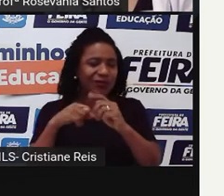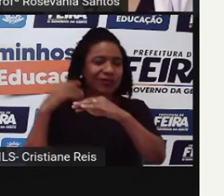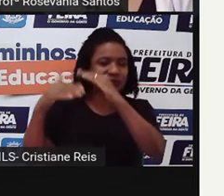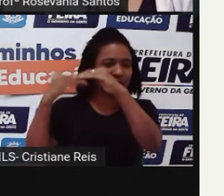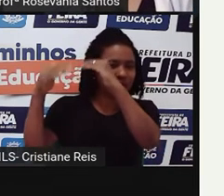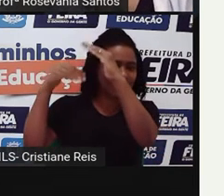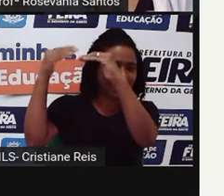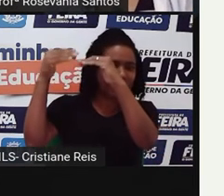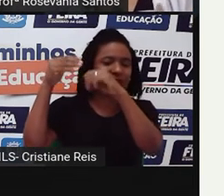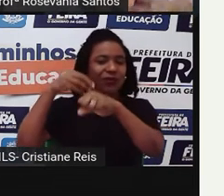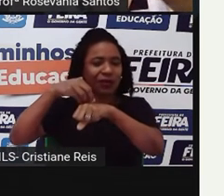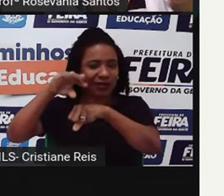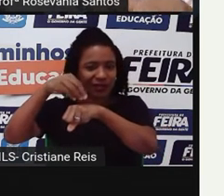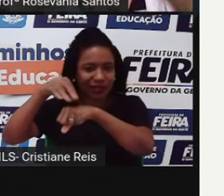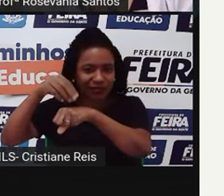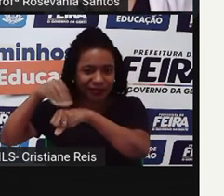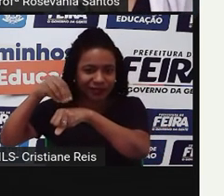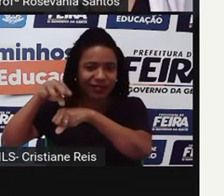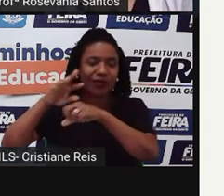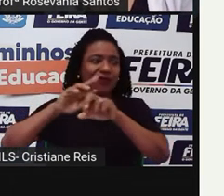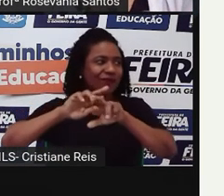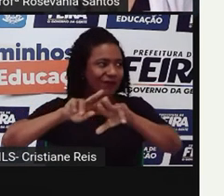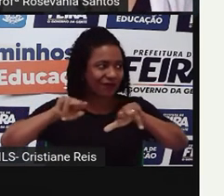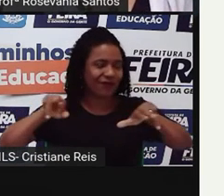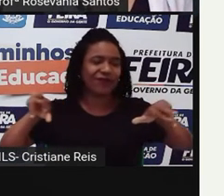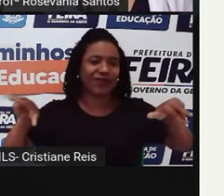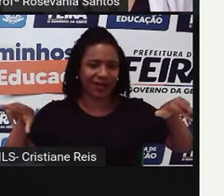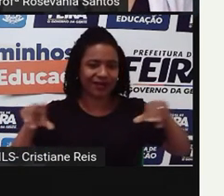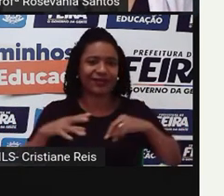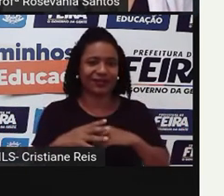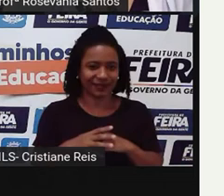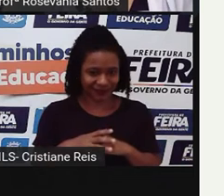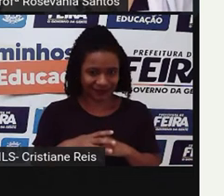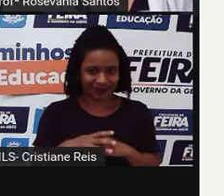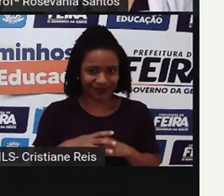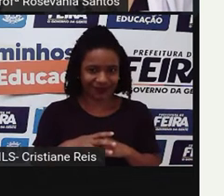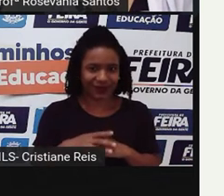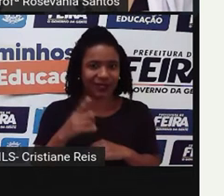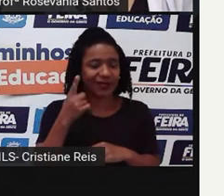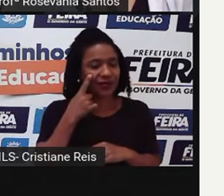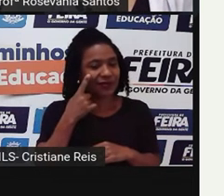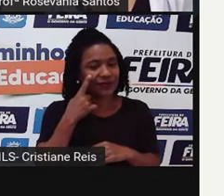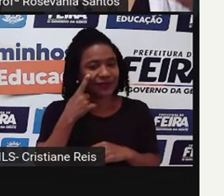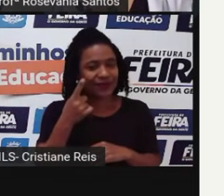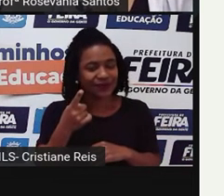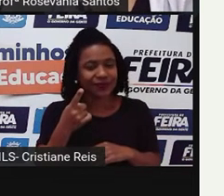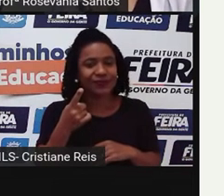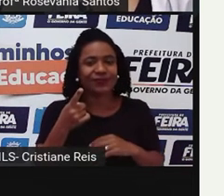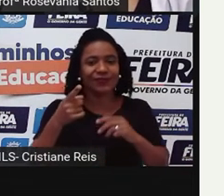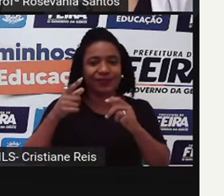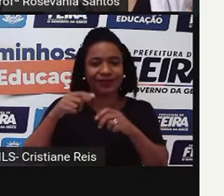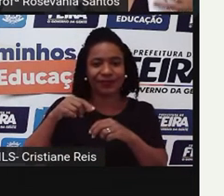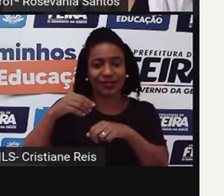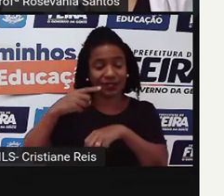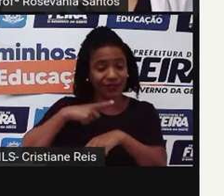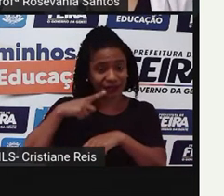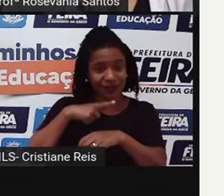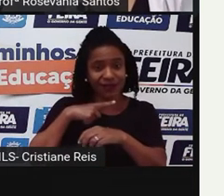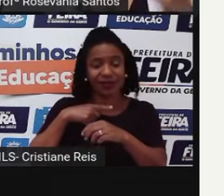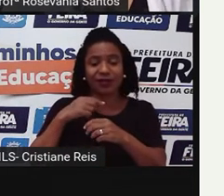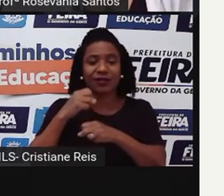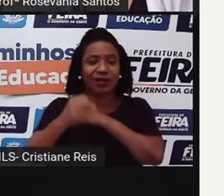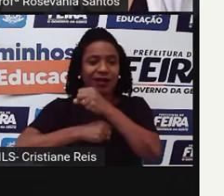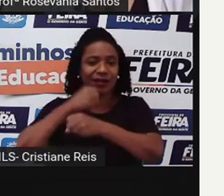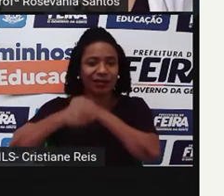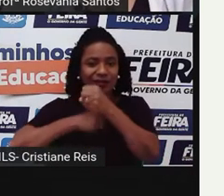desenvolvimento, as orientações, as coisas, né, tudo que ia se colocar lá, bora dizer assim, para ser desenvolvido nesse plano durante